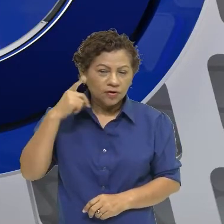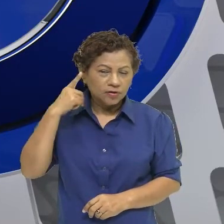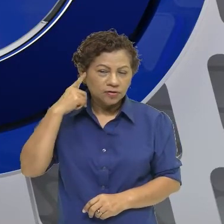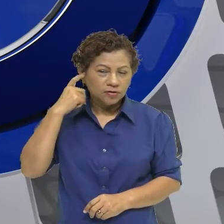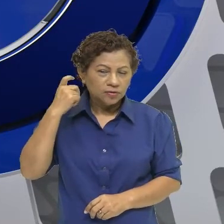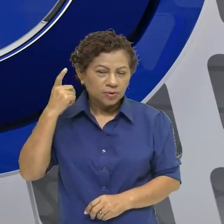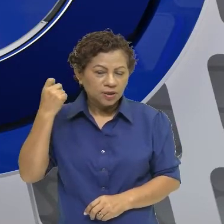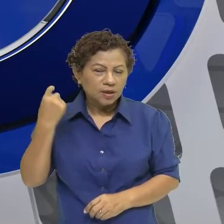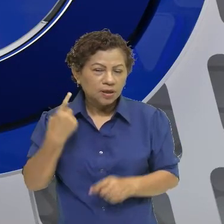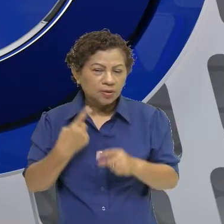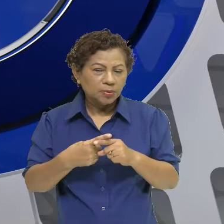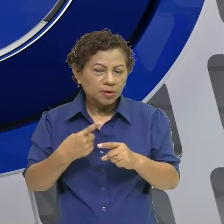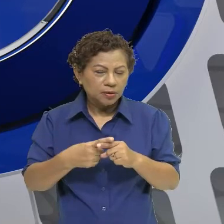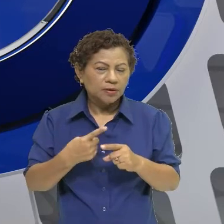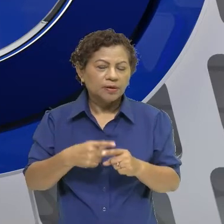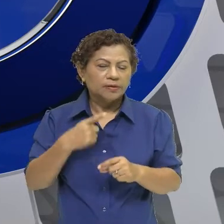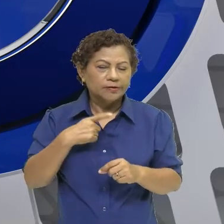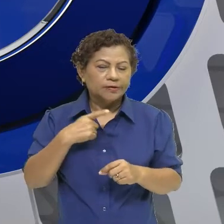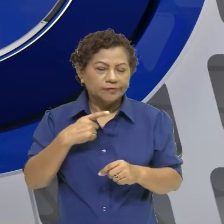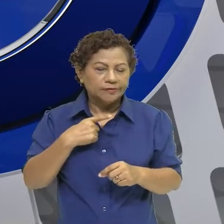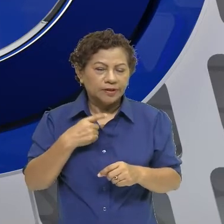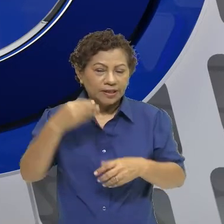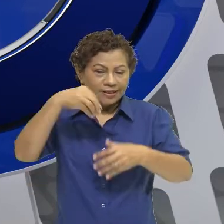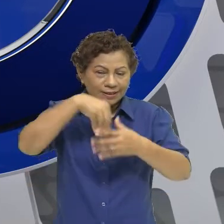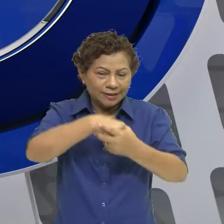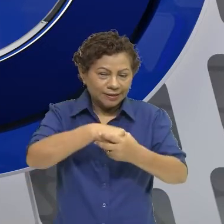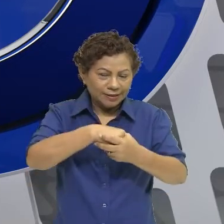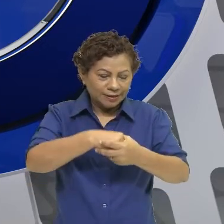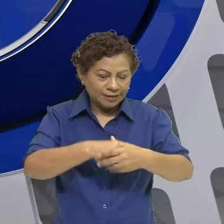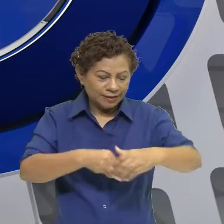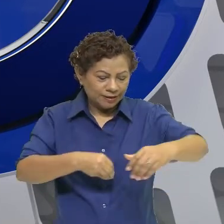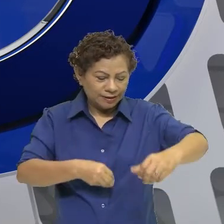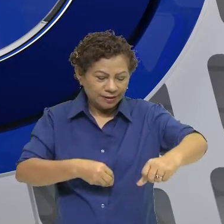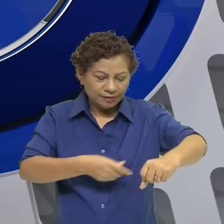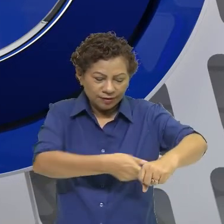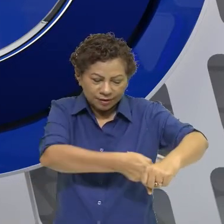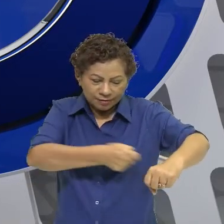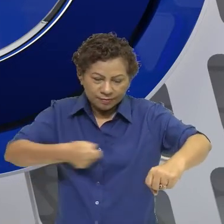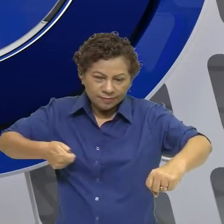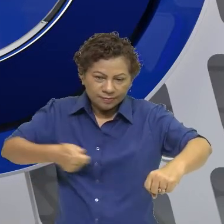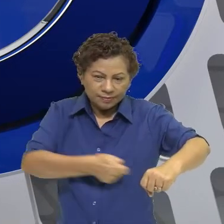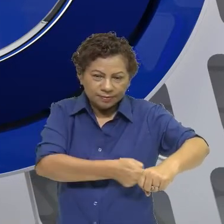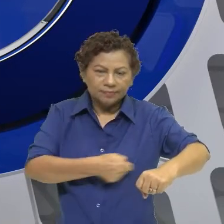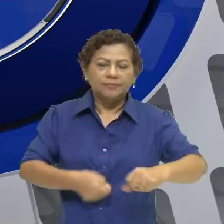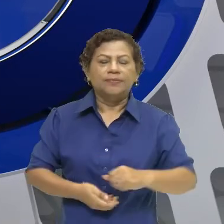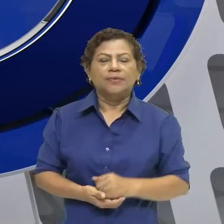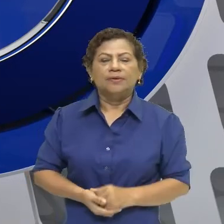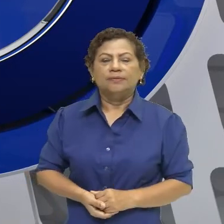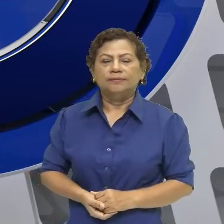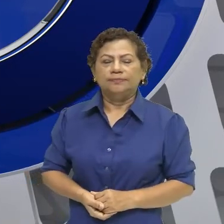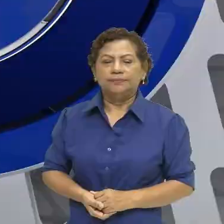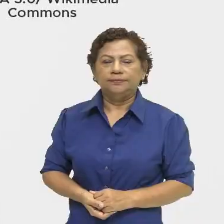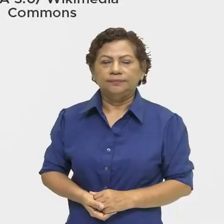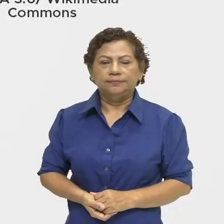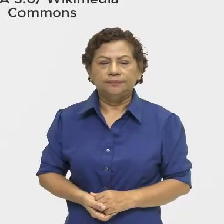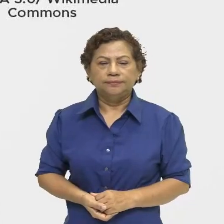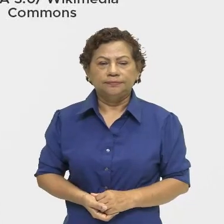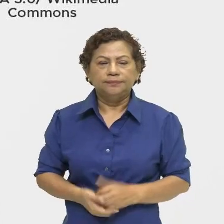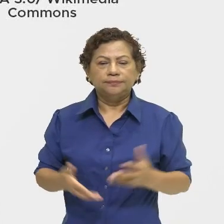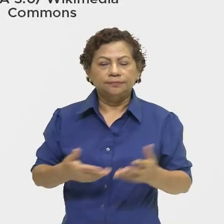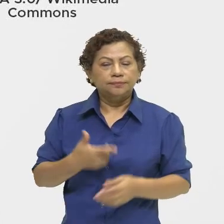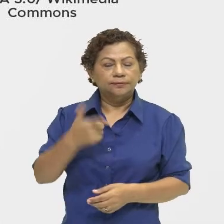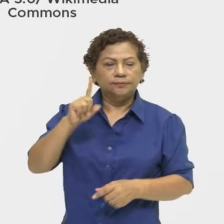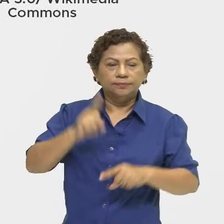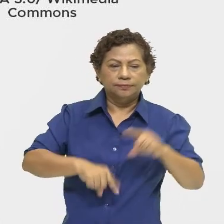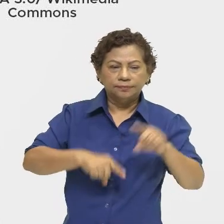Justamente por conta da membrana que tem em cima da cuíca. Vamos ver agora o coral. O coral é um instrumento